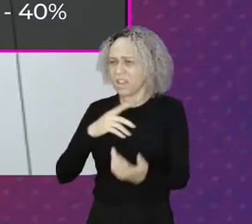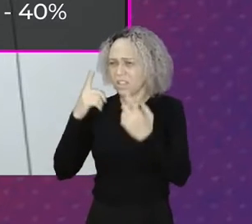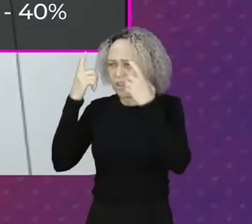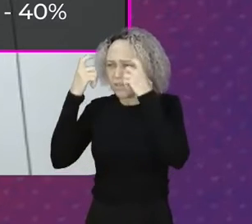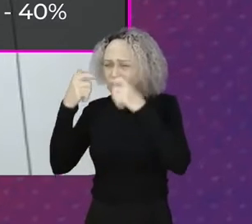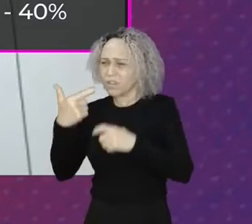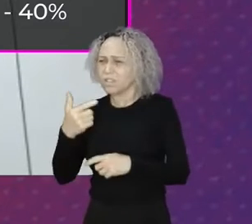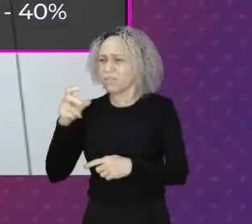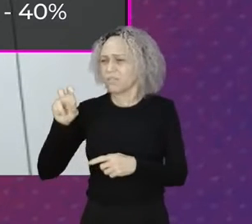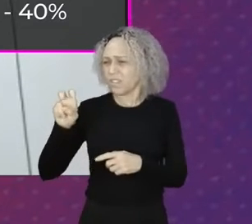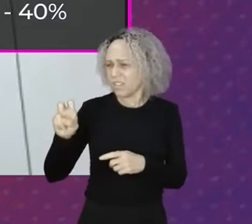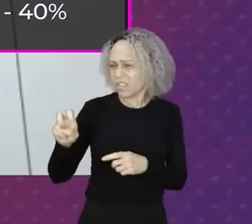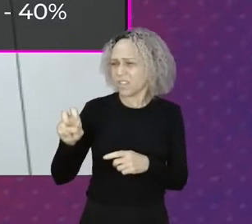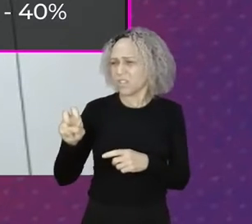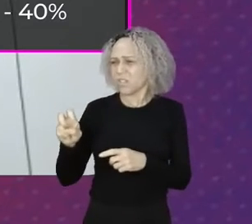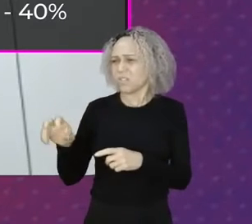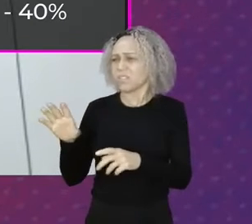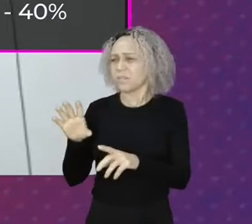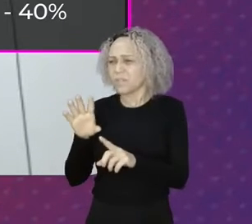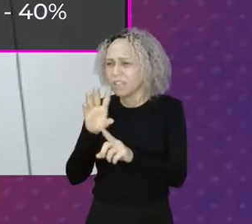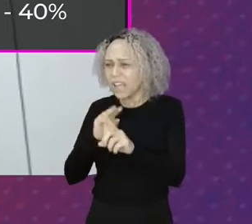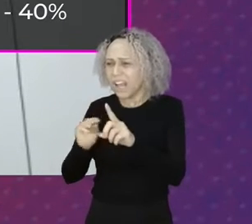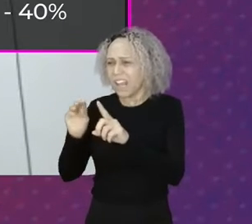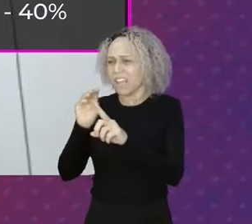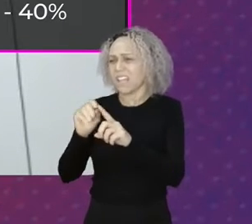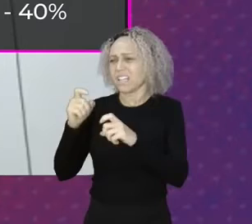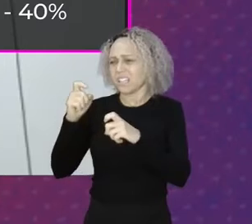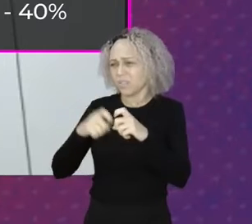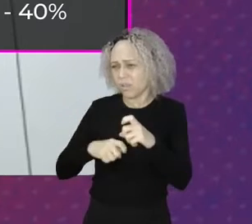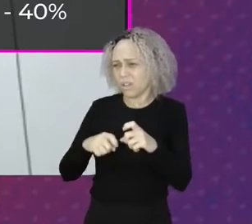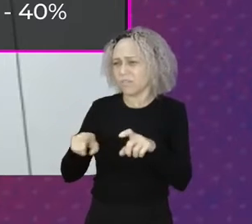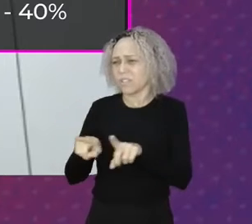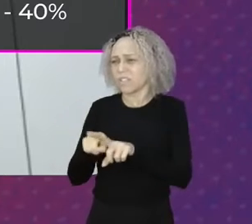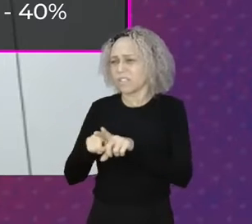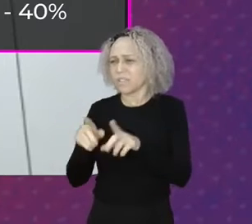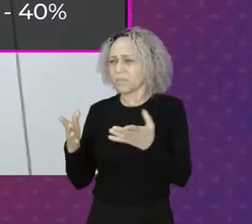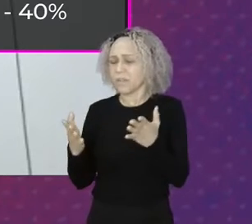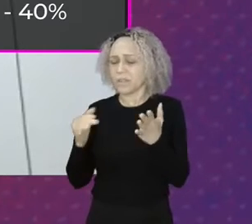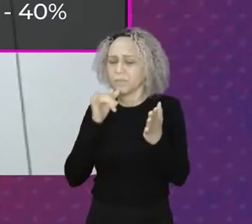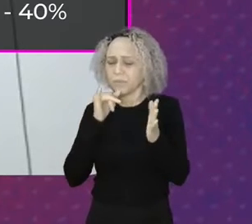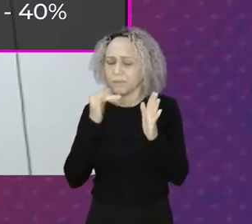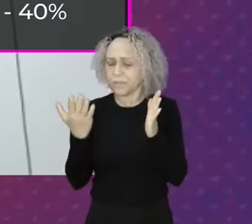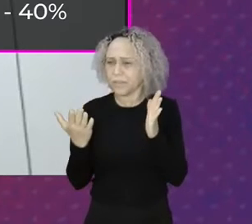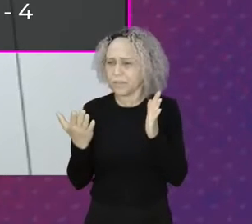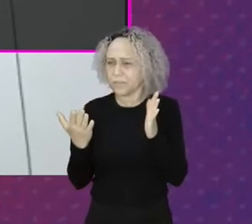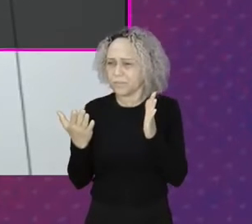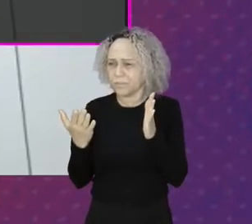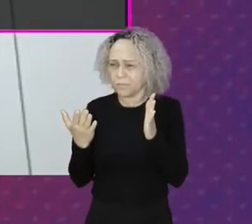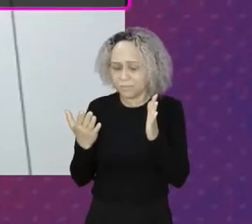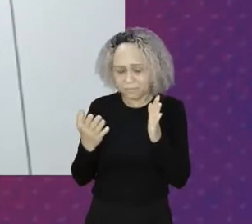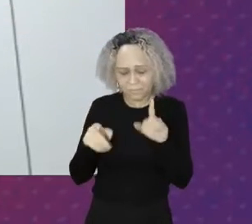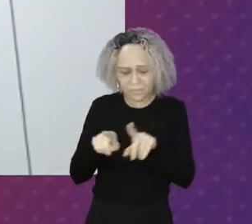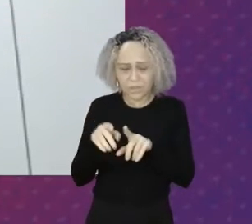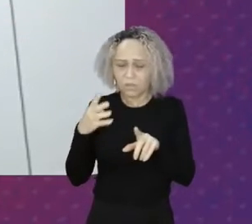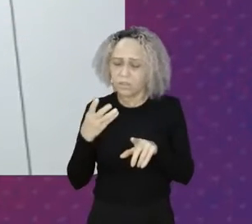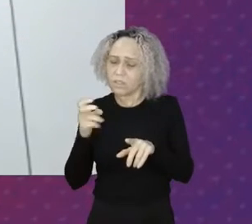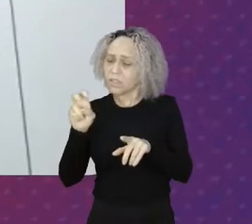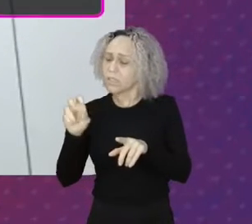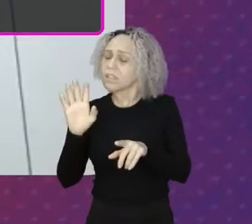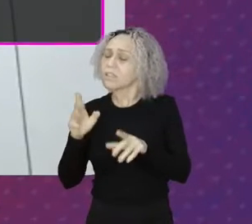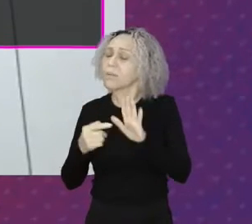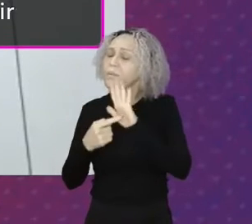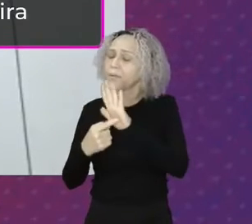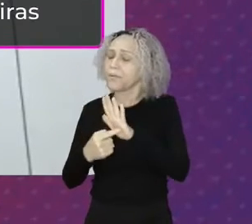40% das mulheres afirmaram que a violência atrapalhou a sua agenda legislativa. Segundo o censo das prefeitas,